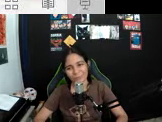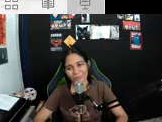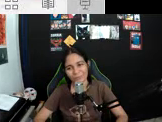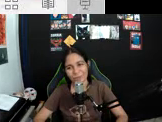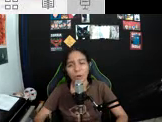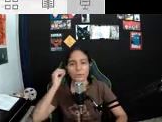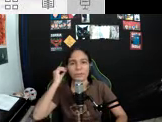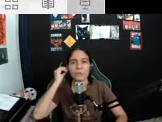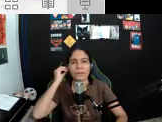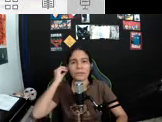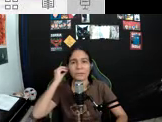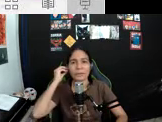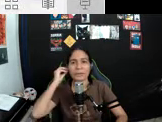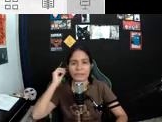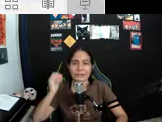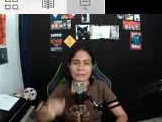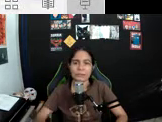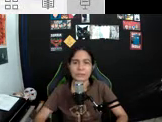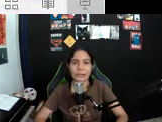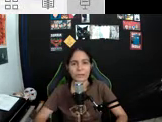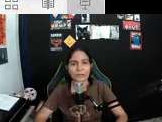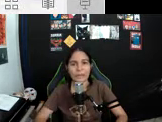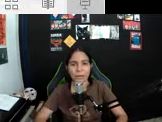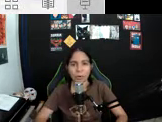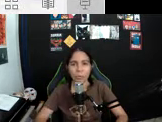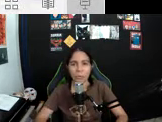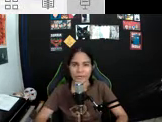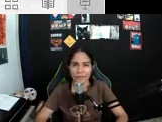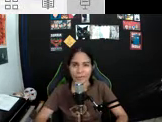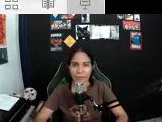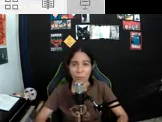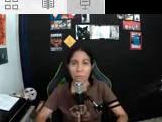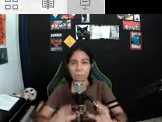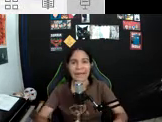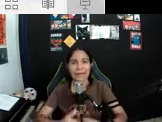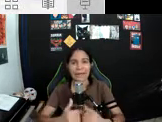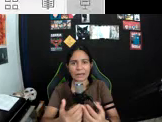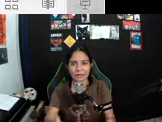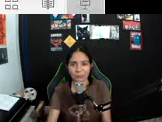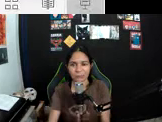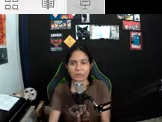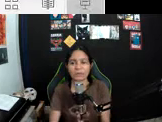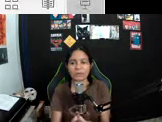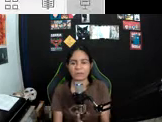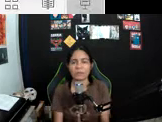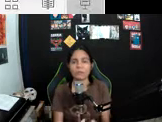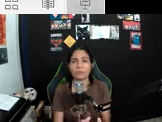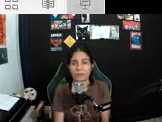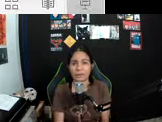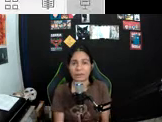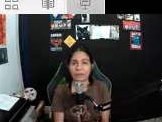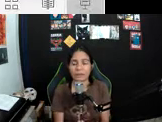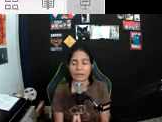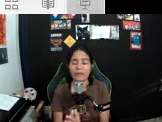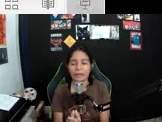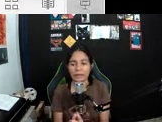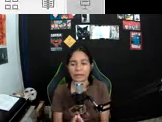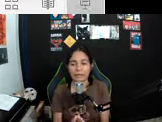Brasil. Ou seja, uma medicação que não tem comprovação para a Covid, né? A